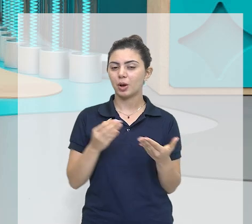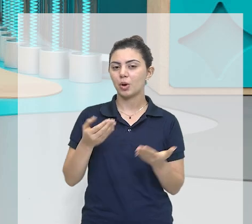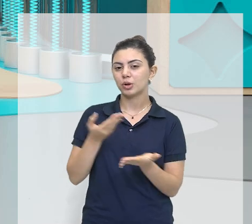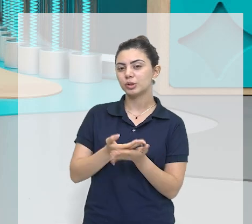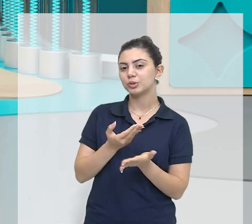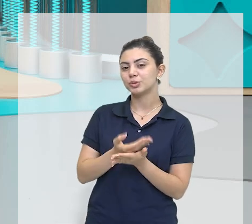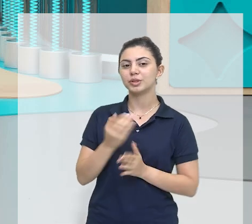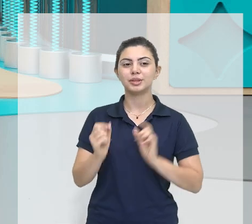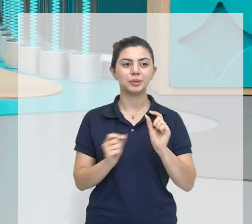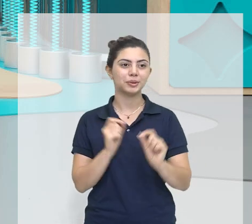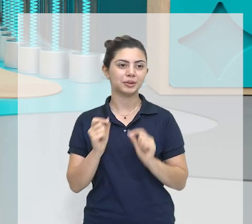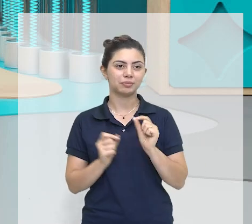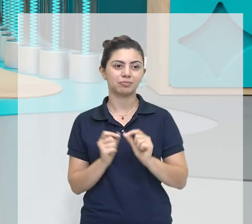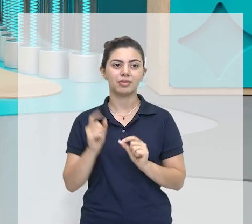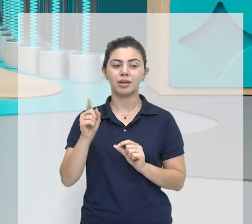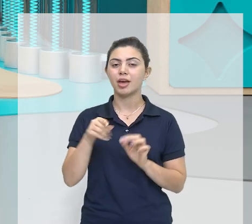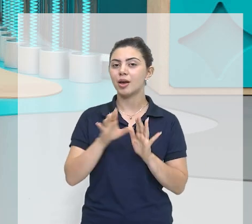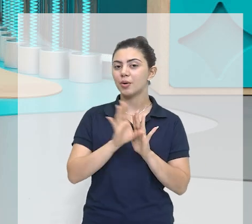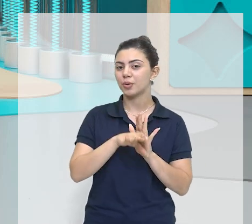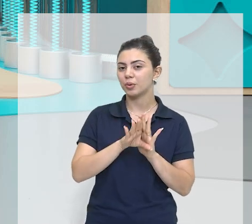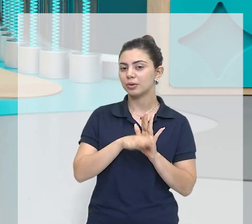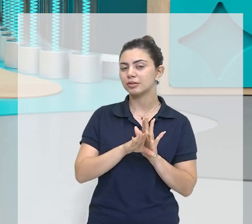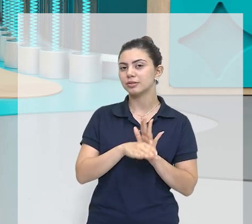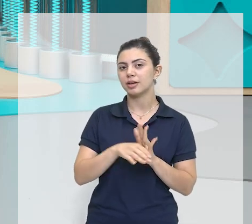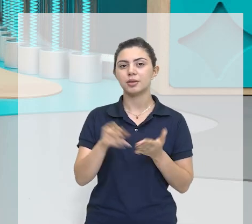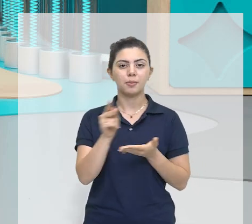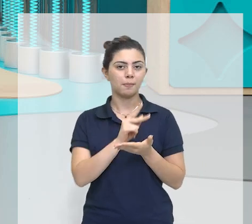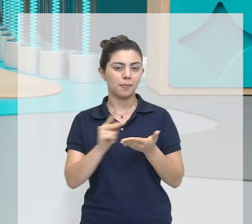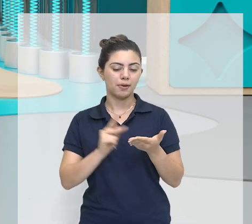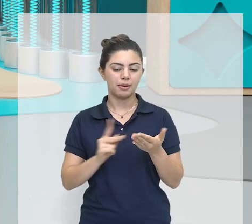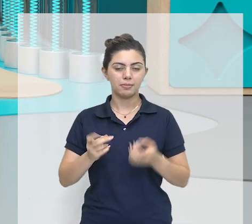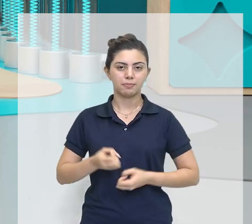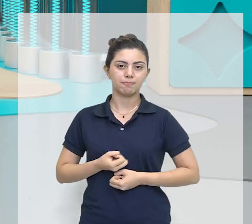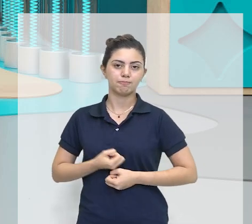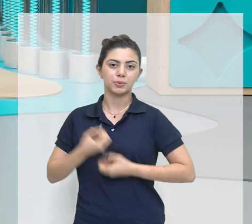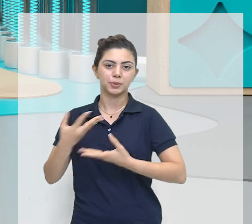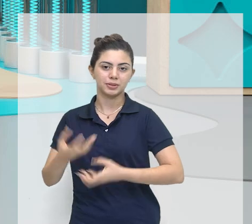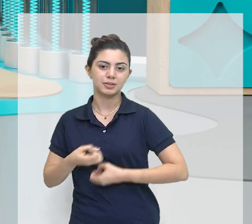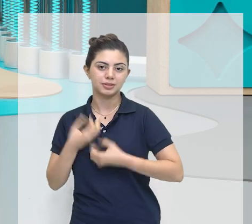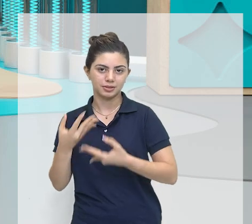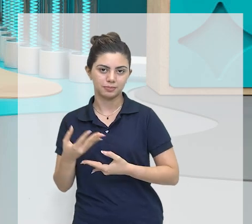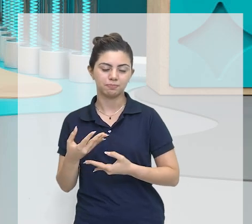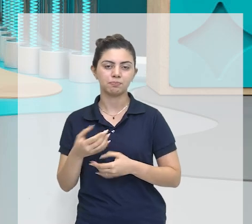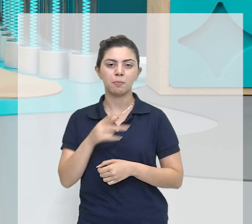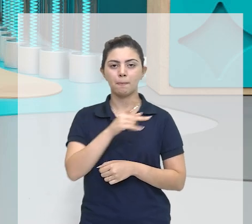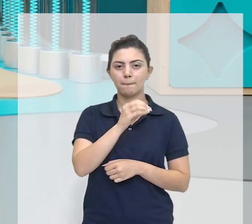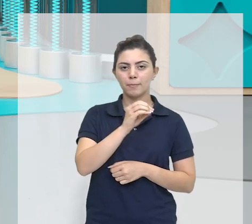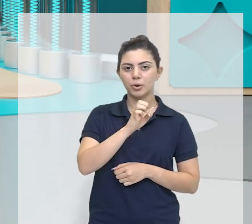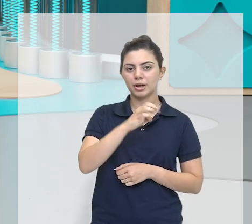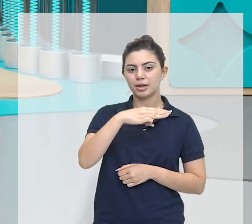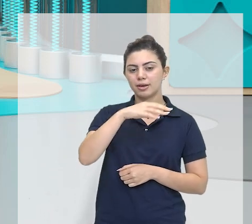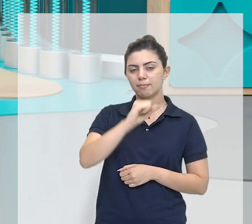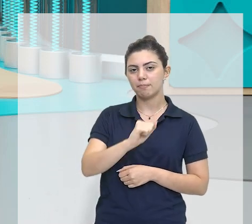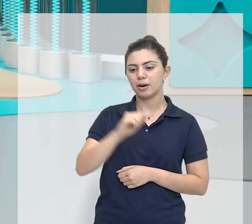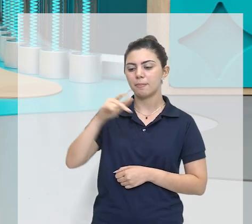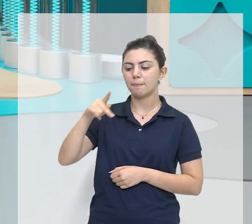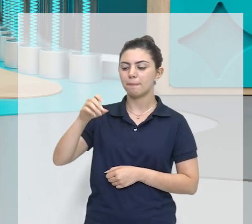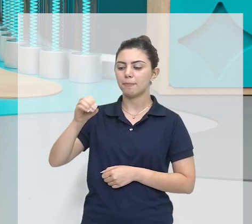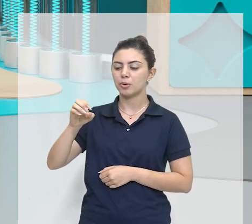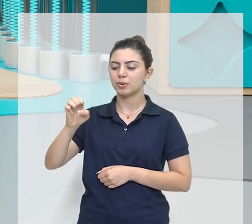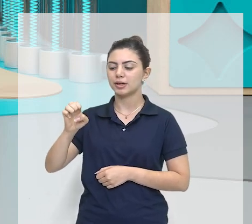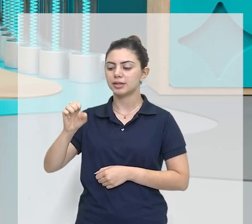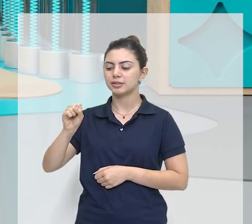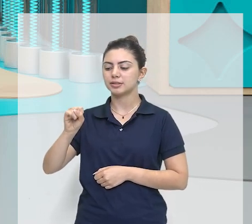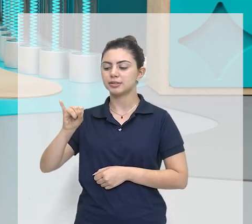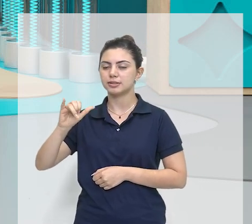mais um conceito, né, do que é poema e do que é poesia também, porque são duas coisas diferentes, mas que elas estão